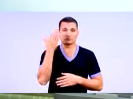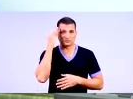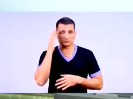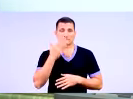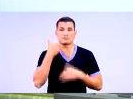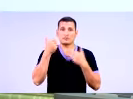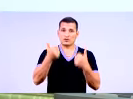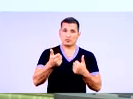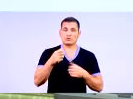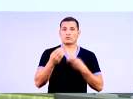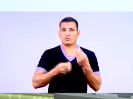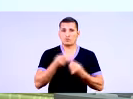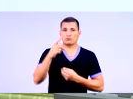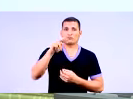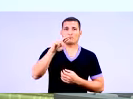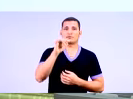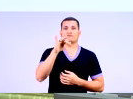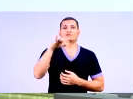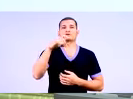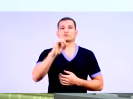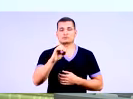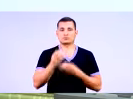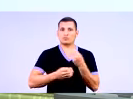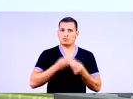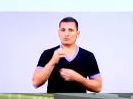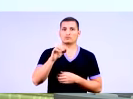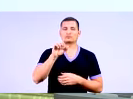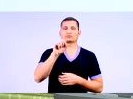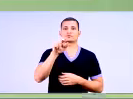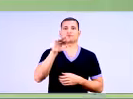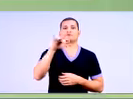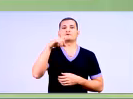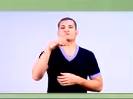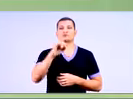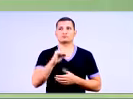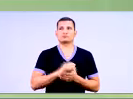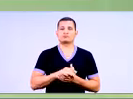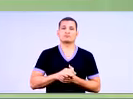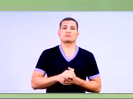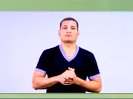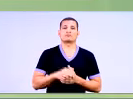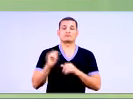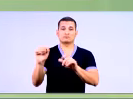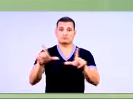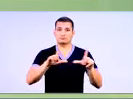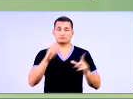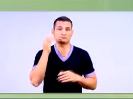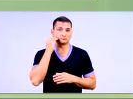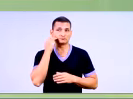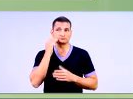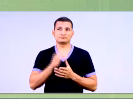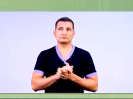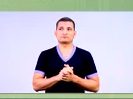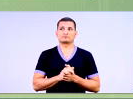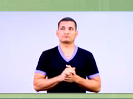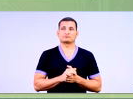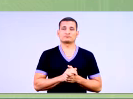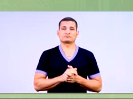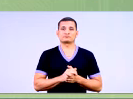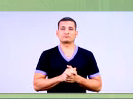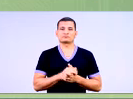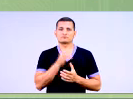da prefixação e sufixação, ok? Então, vamos para os slides. O primeiro diz aqui que quando a gente se depara com um